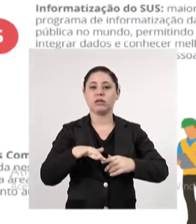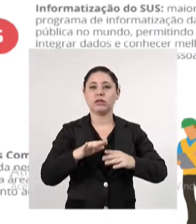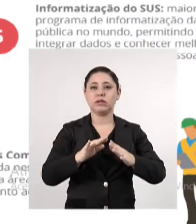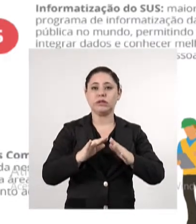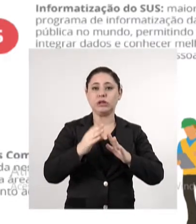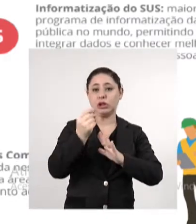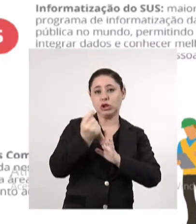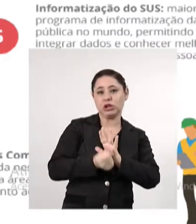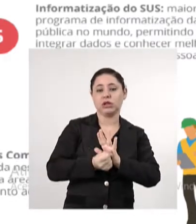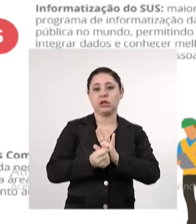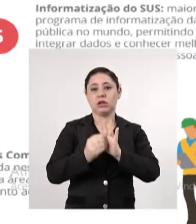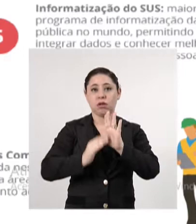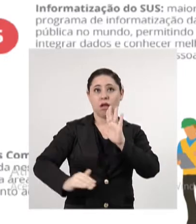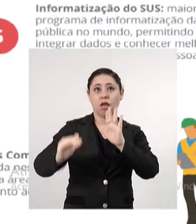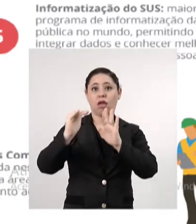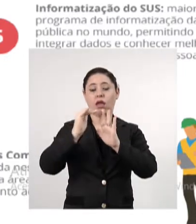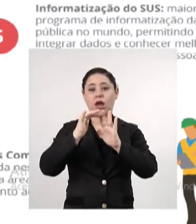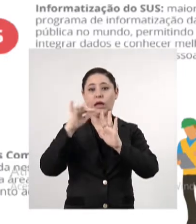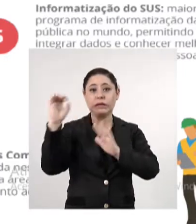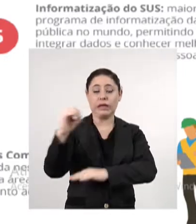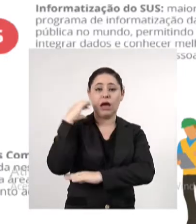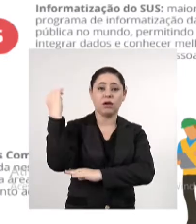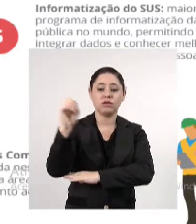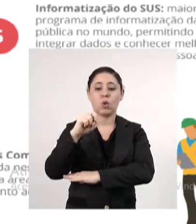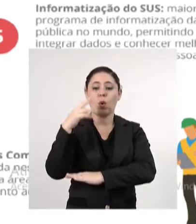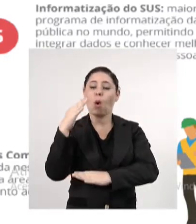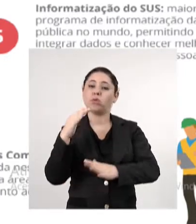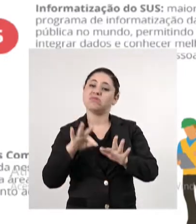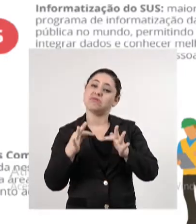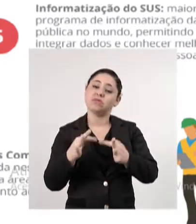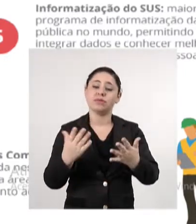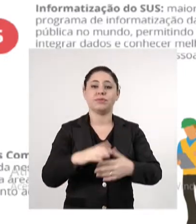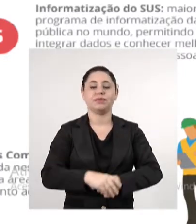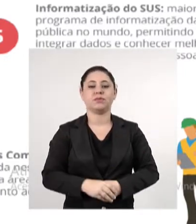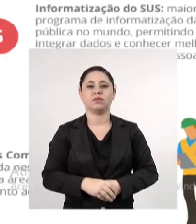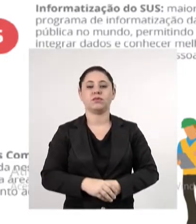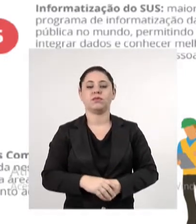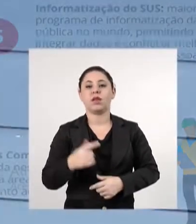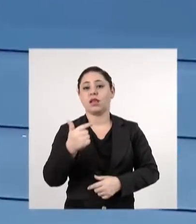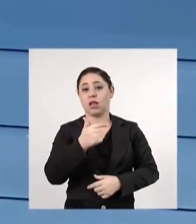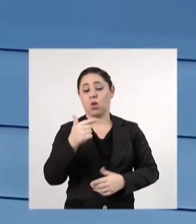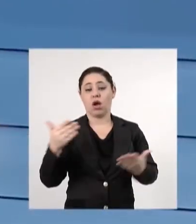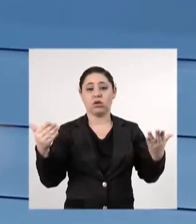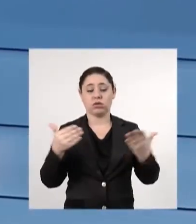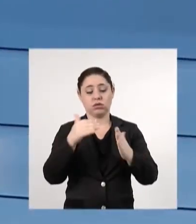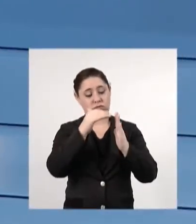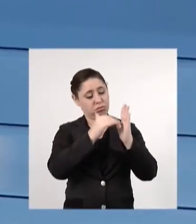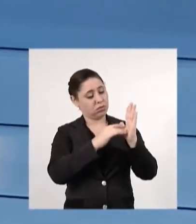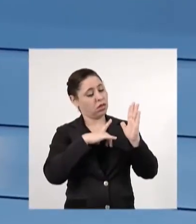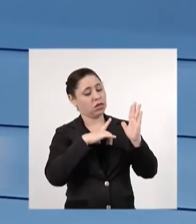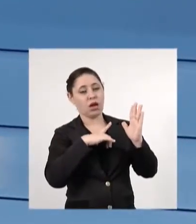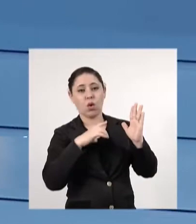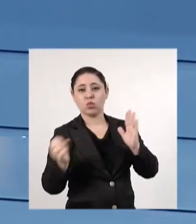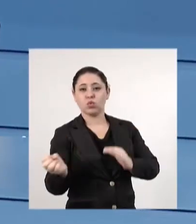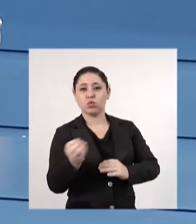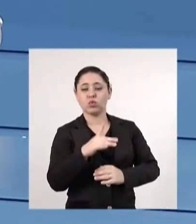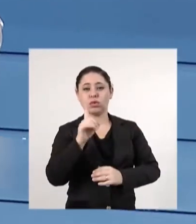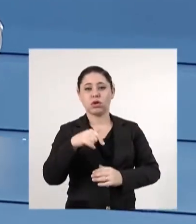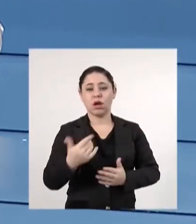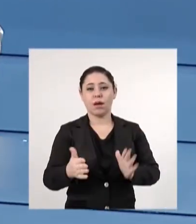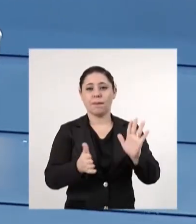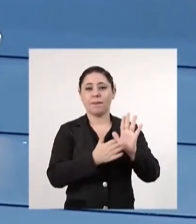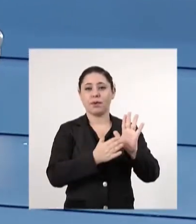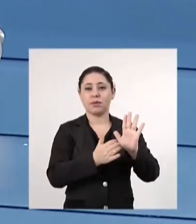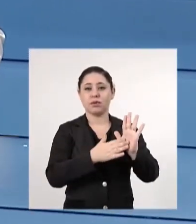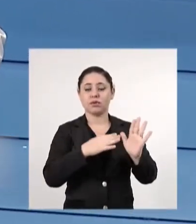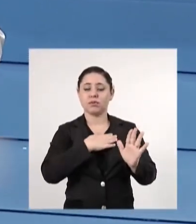alta complexidade, agora tem um orçamento próprio para a atenção primária. Segundo, a gente tem aí uma